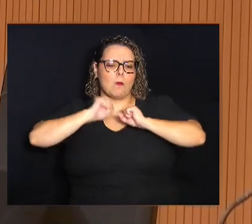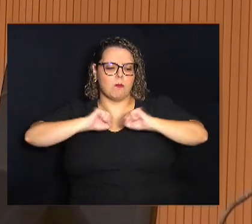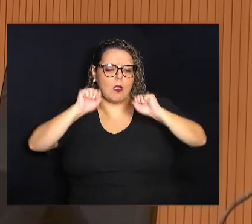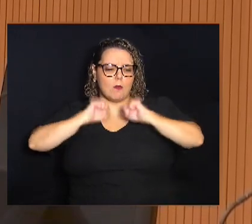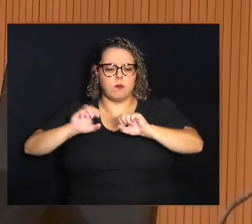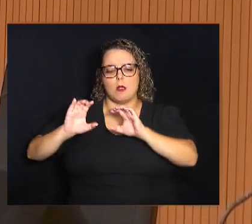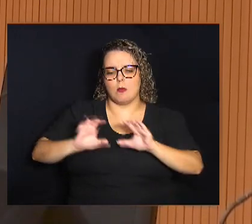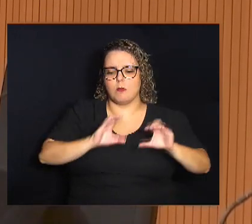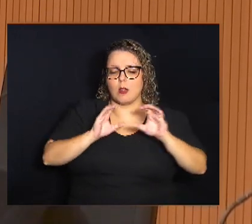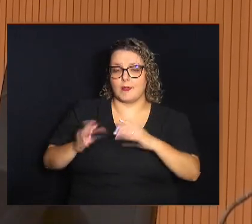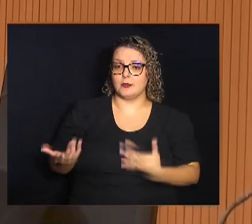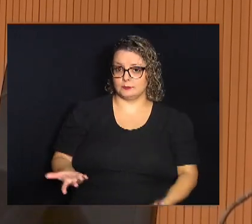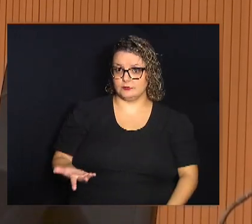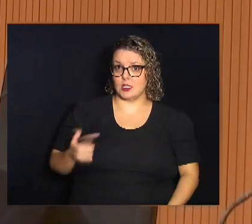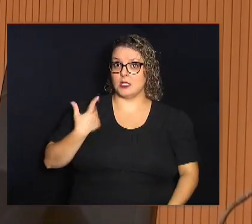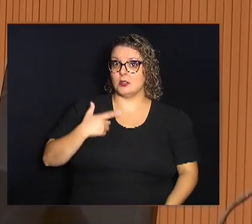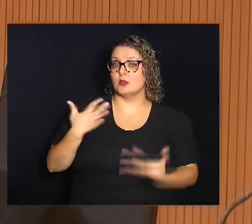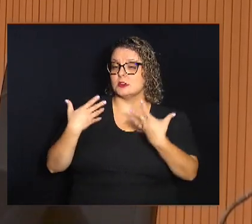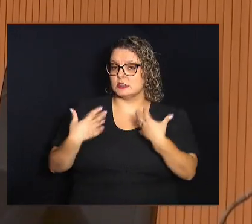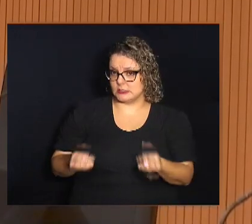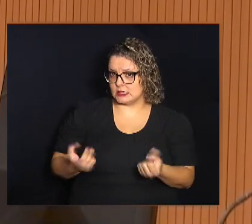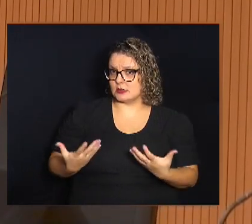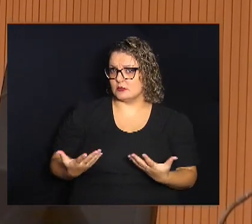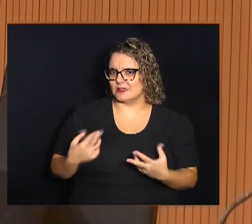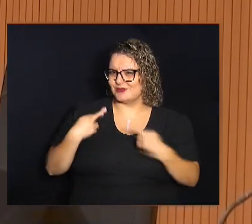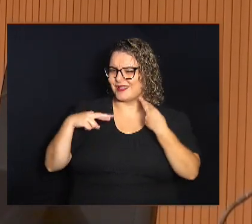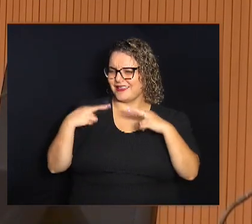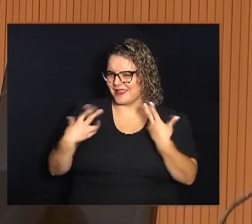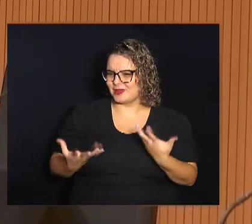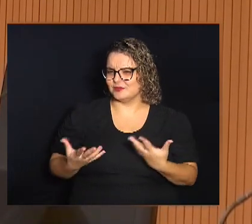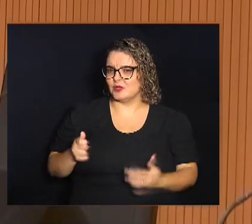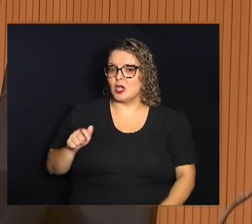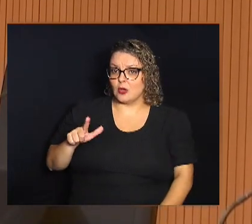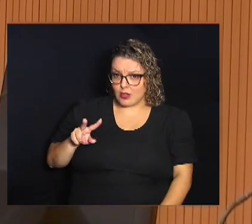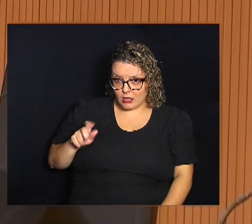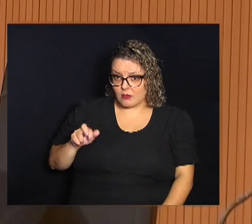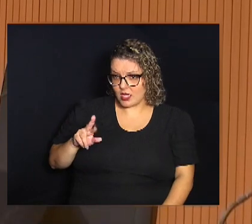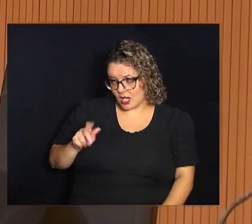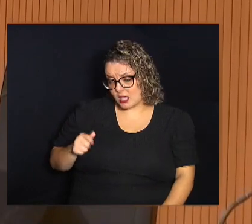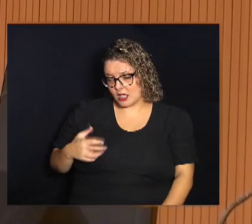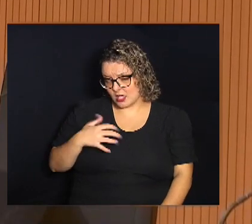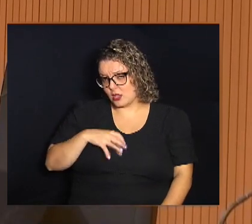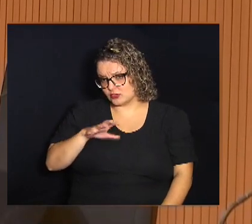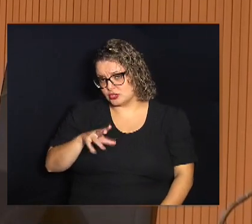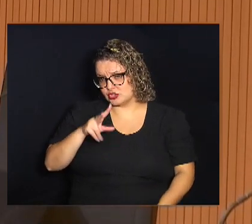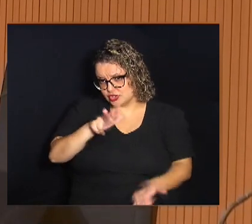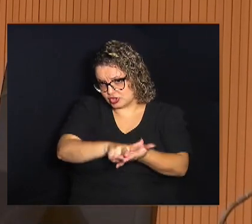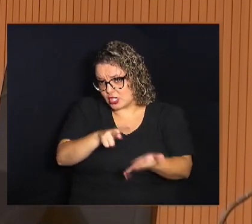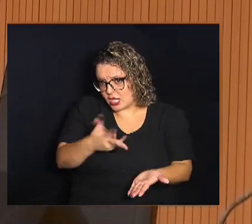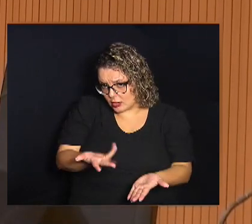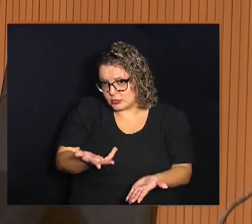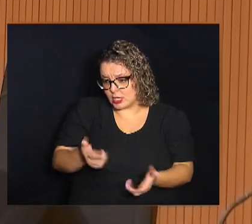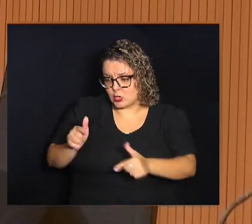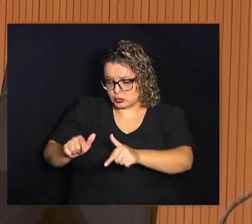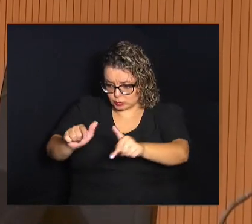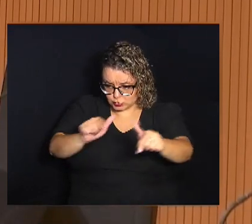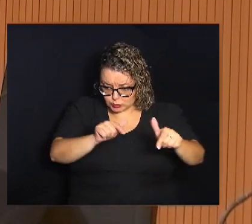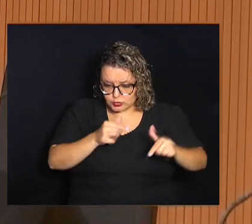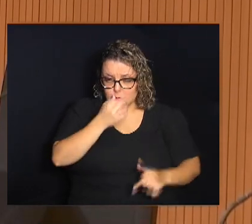gente acaba recebendo muito dessa reclamação. O alvará é uma forma de também legalizar onde serão os pontos de